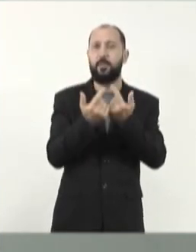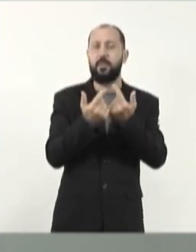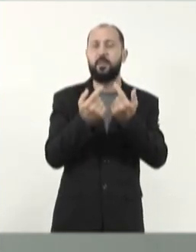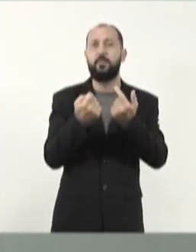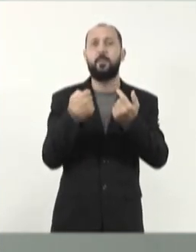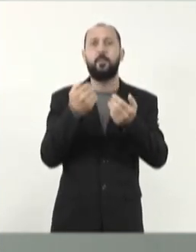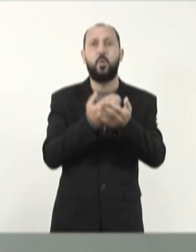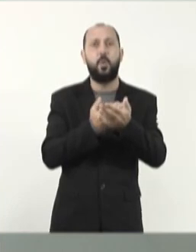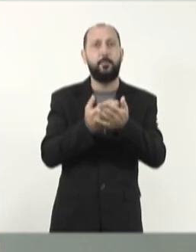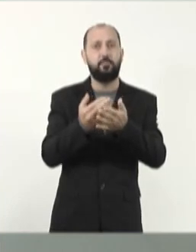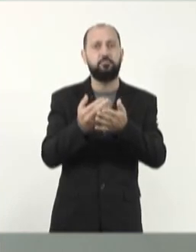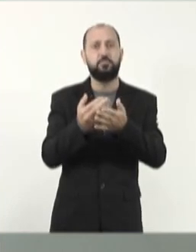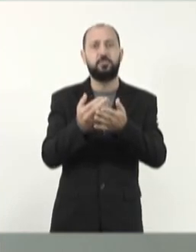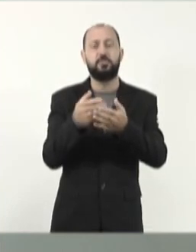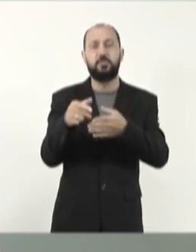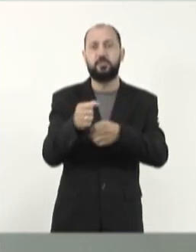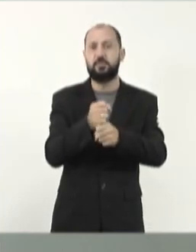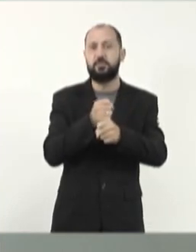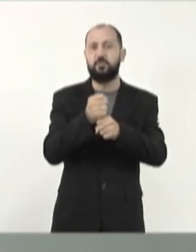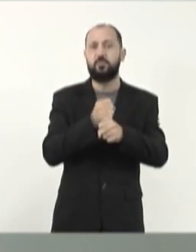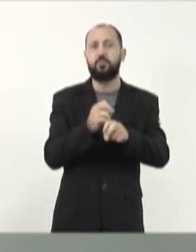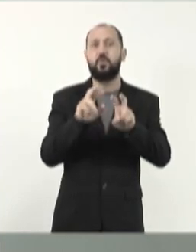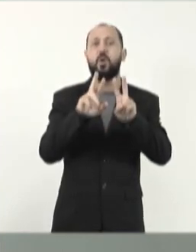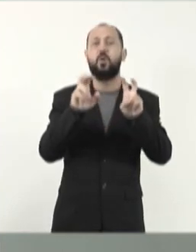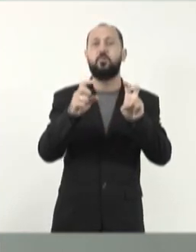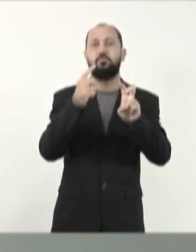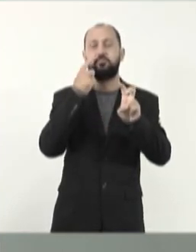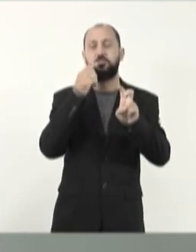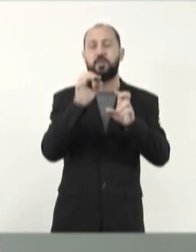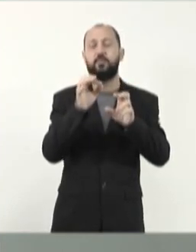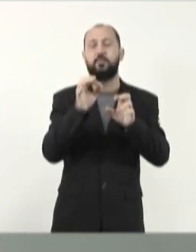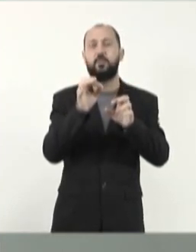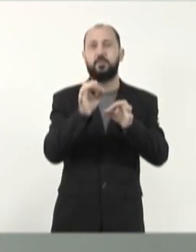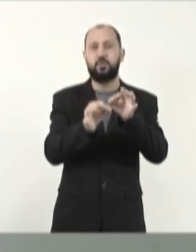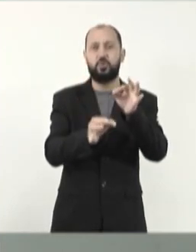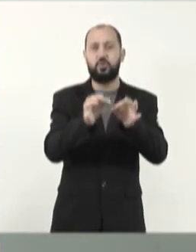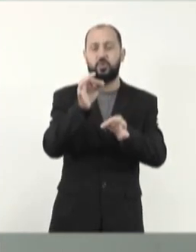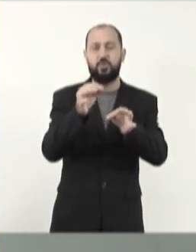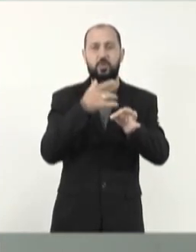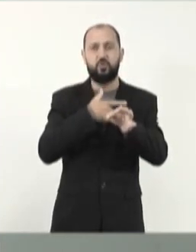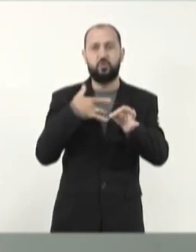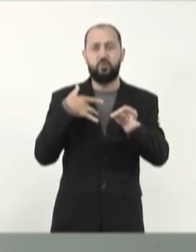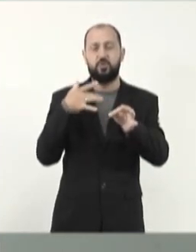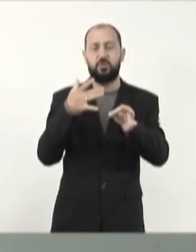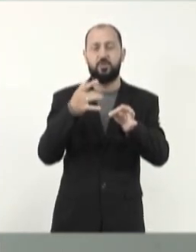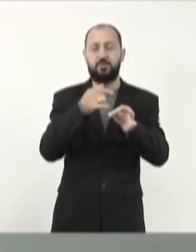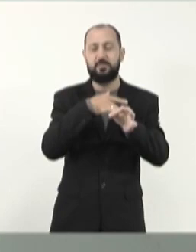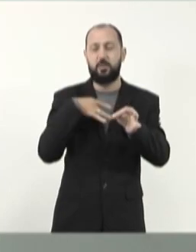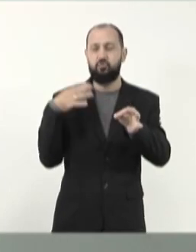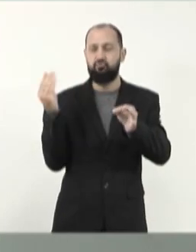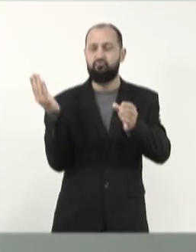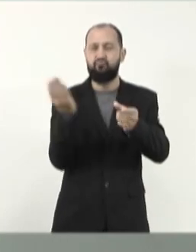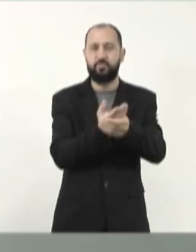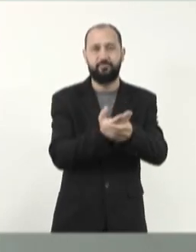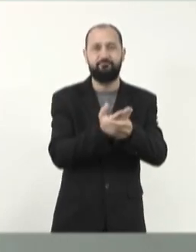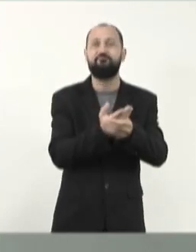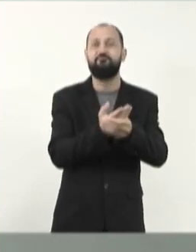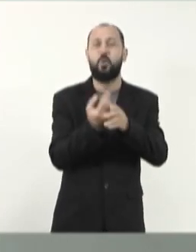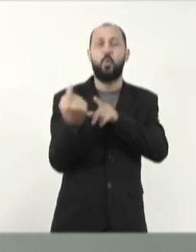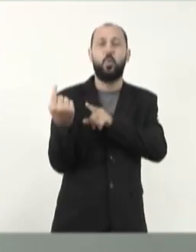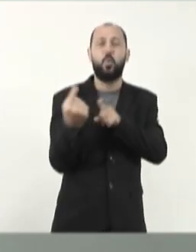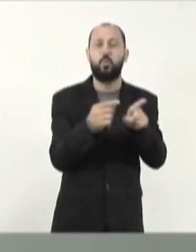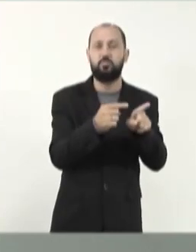ia tomar partido ao longo desse ano é a questão da judicialização da saúde, que só no ano passado, de acordo com o próprio